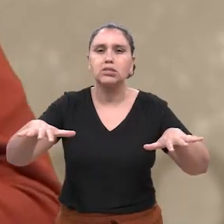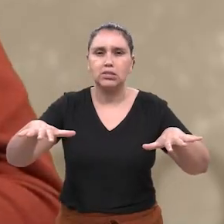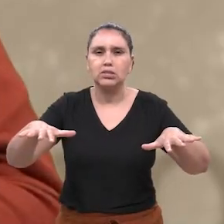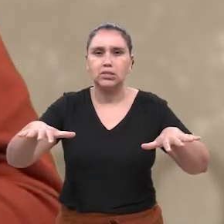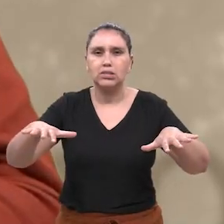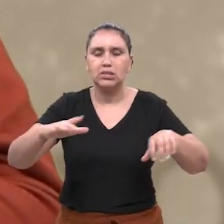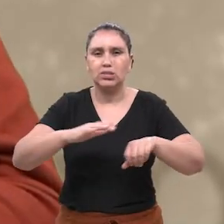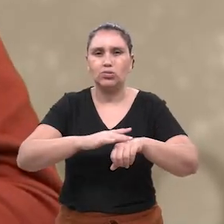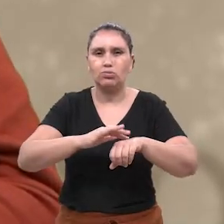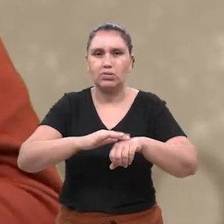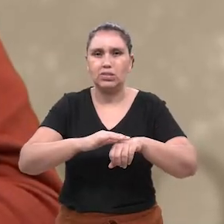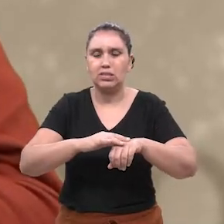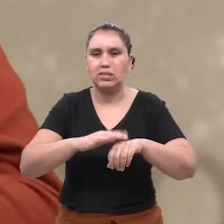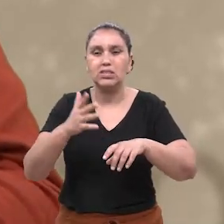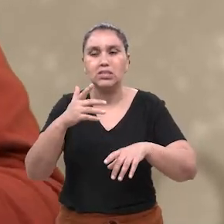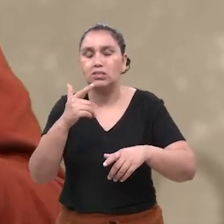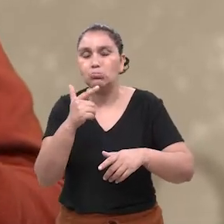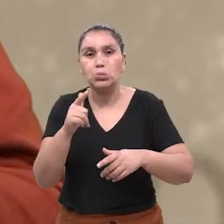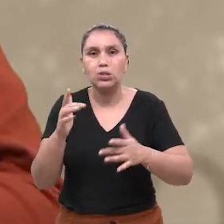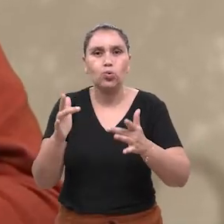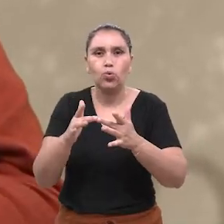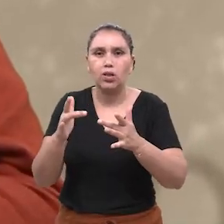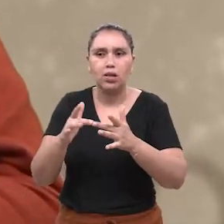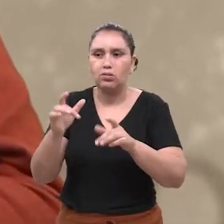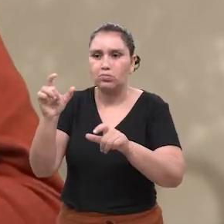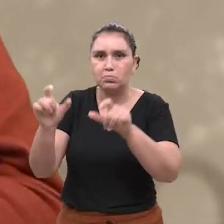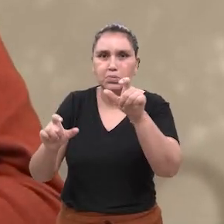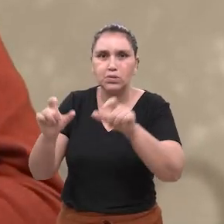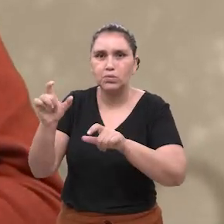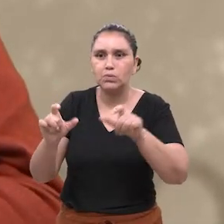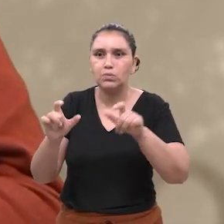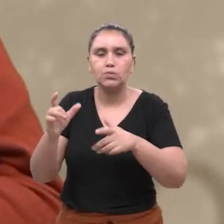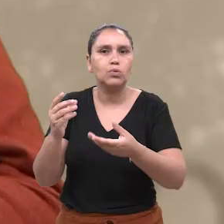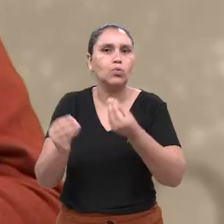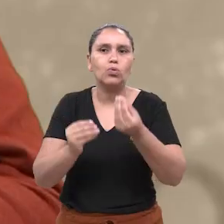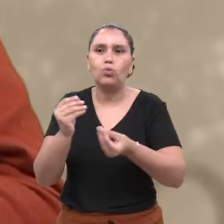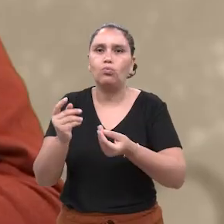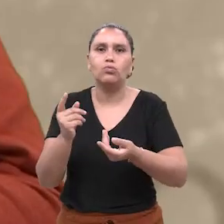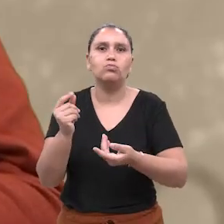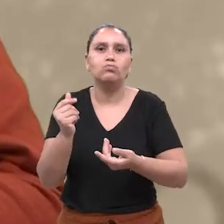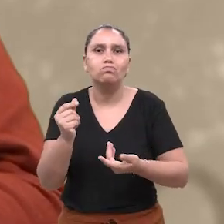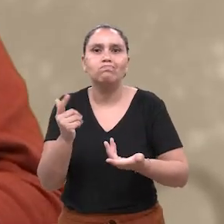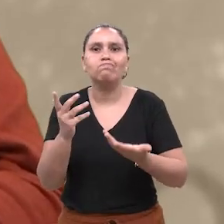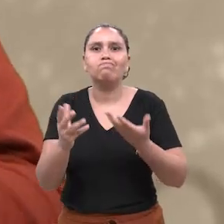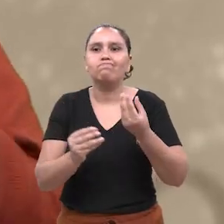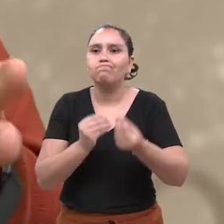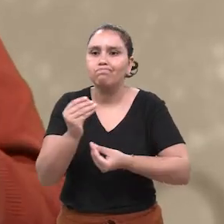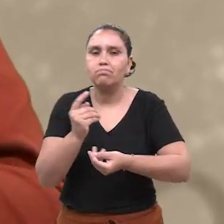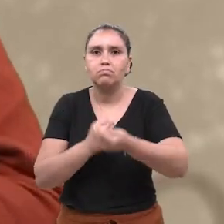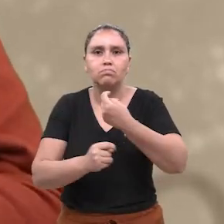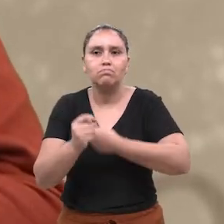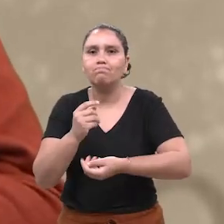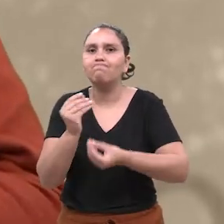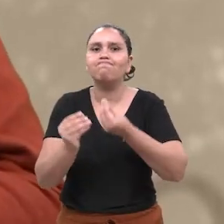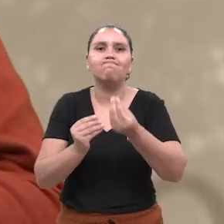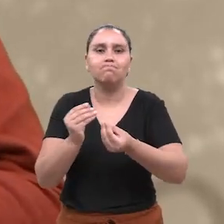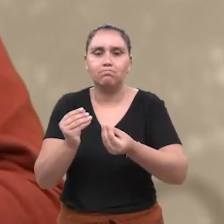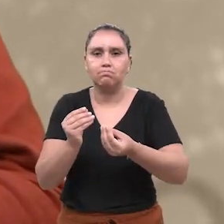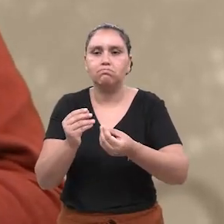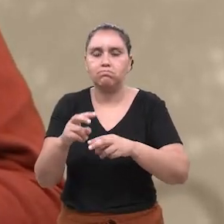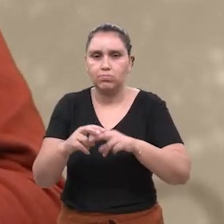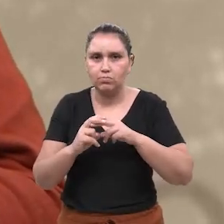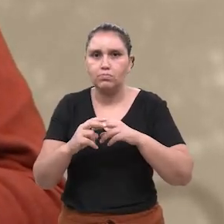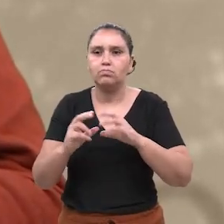fragilidade, inclusive da vida social que levavam. Então nós assumimos essa responsabilidade, abrimos a Câmara de